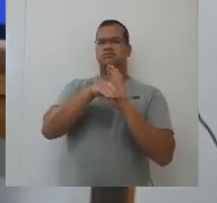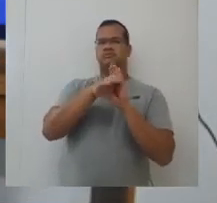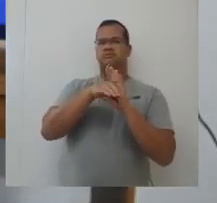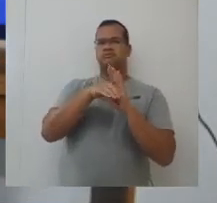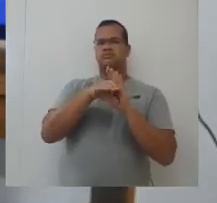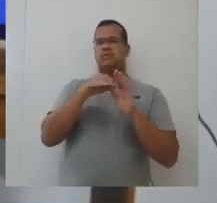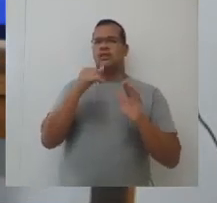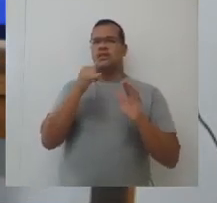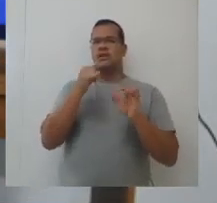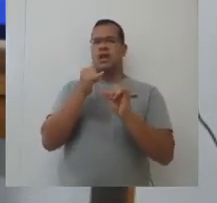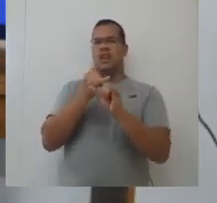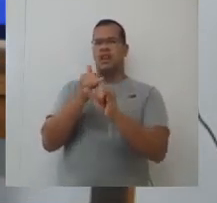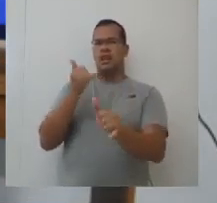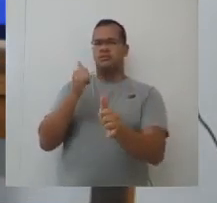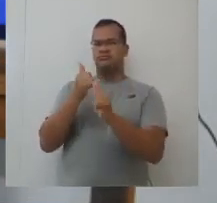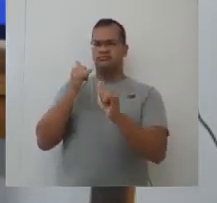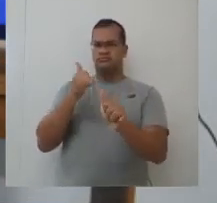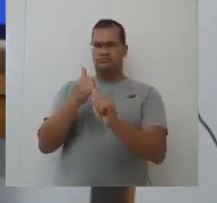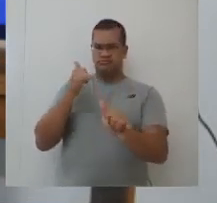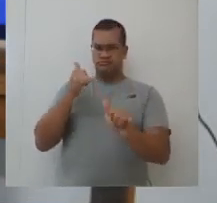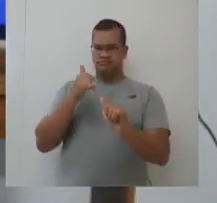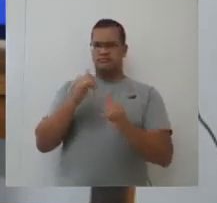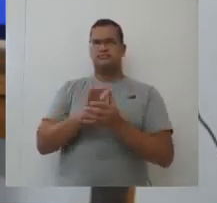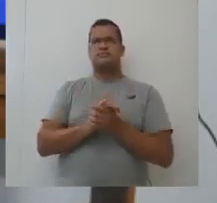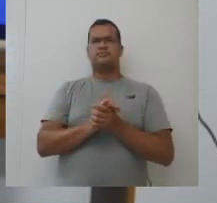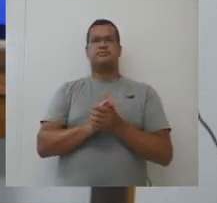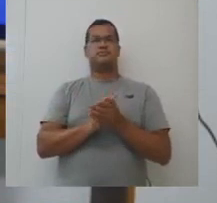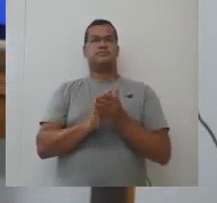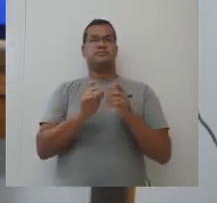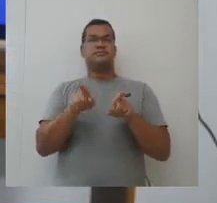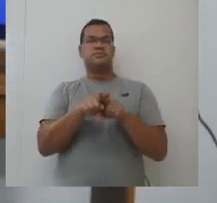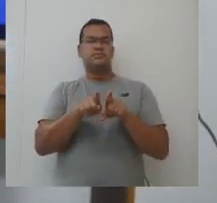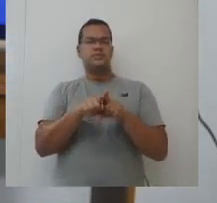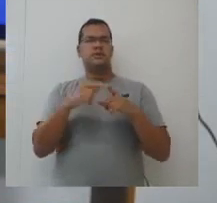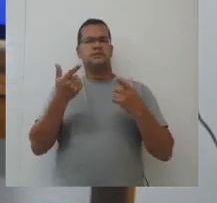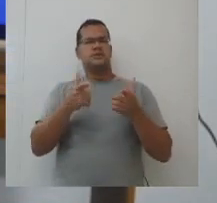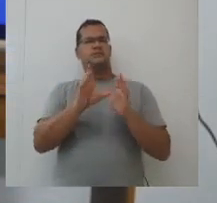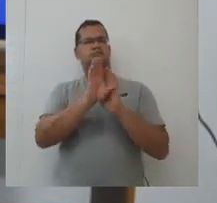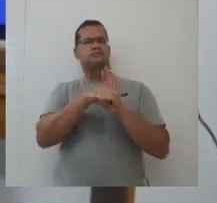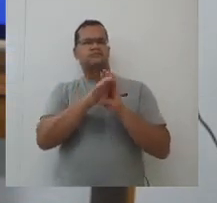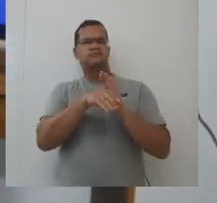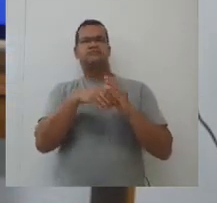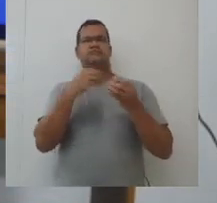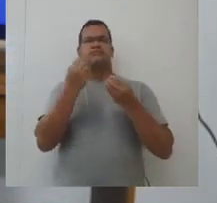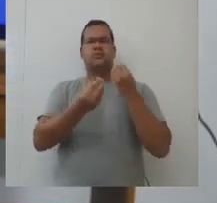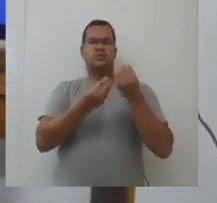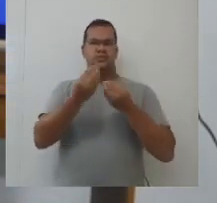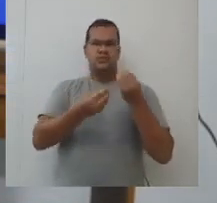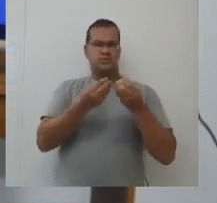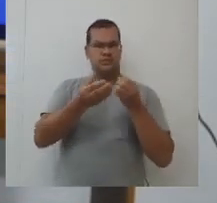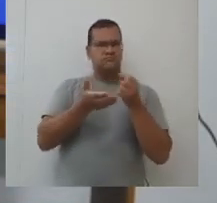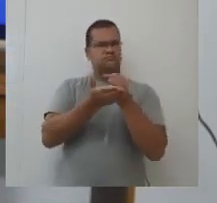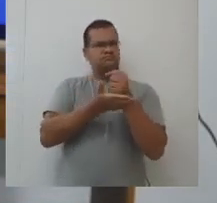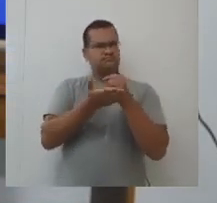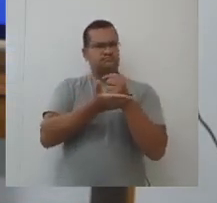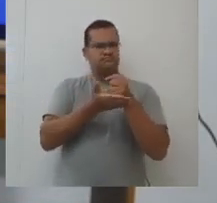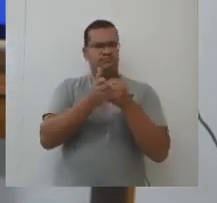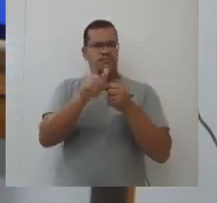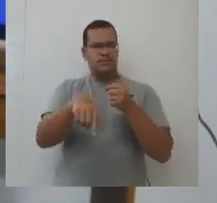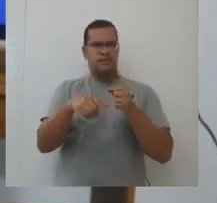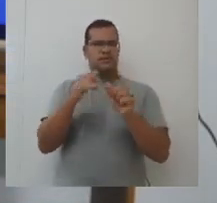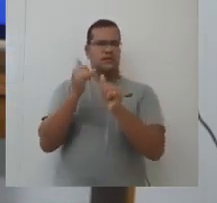eletrostática. Definimos a eletrostática, quais foram os princípios básicos